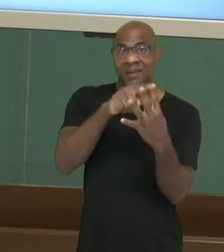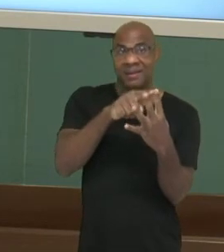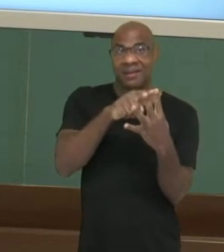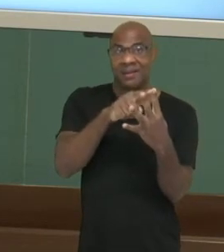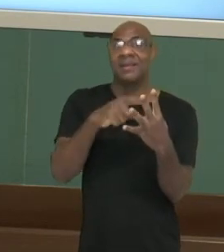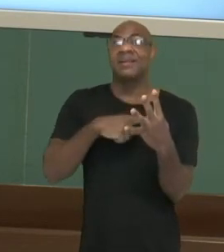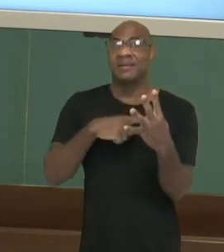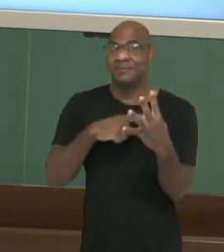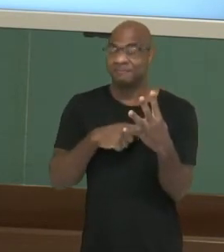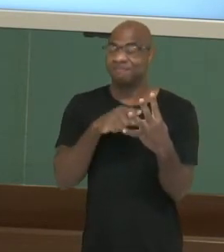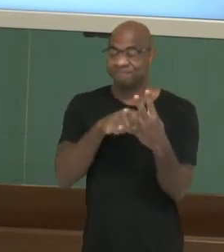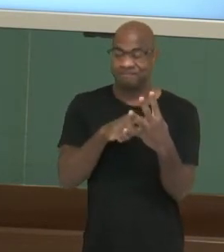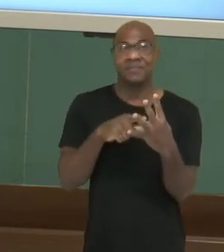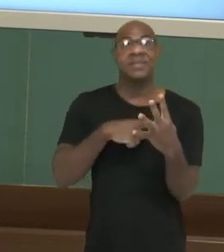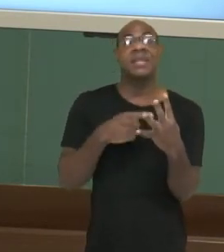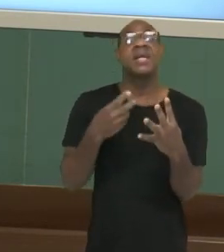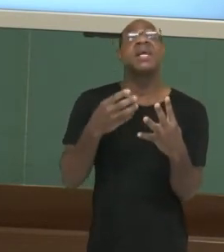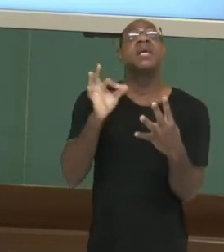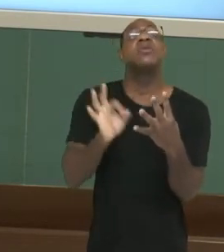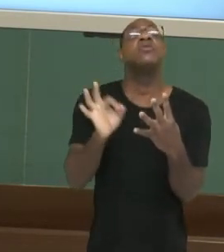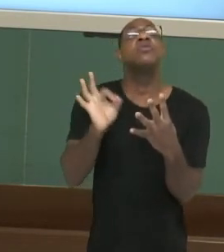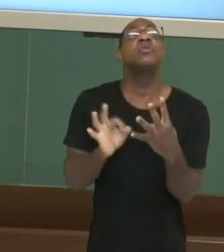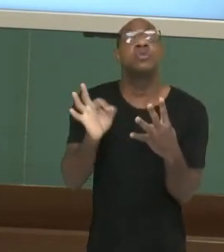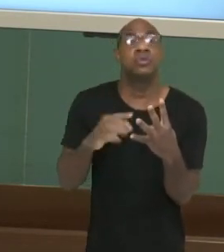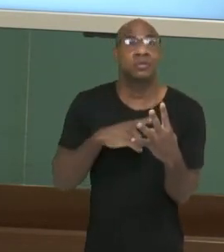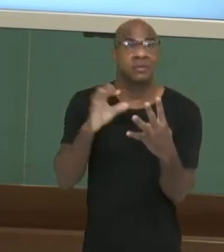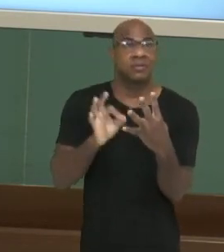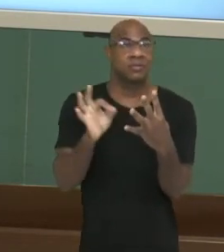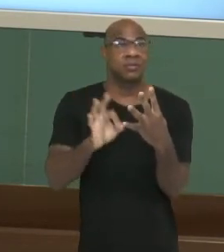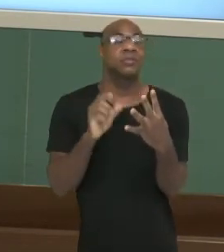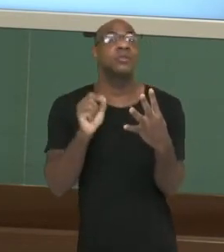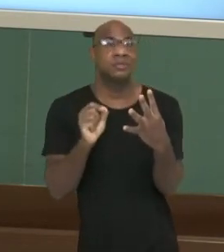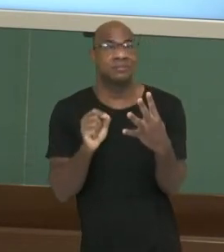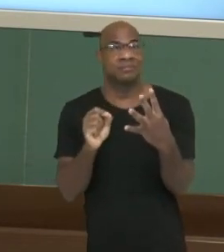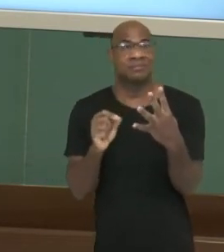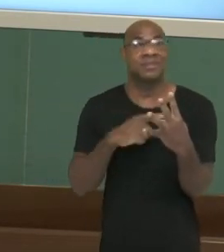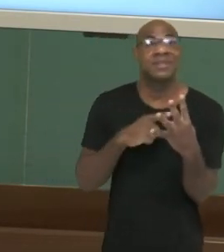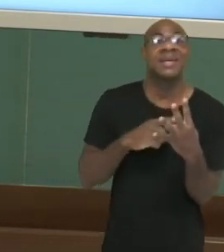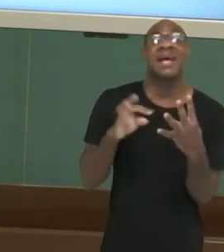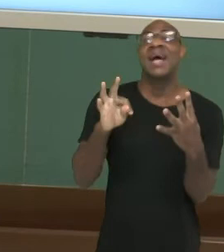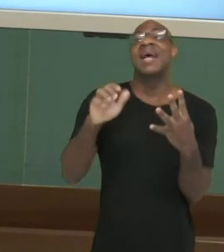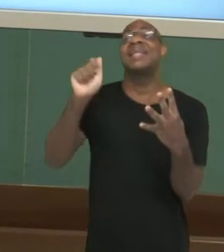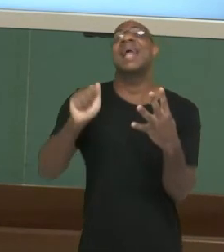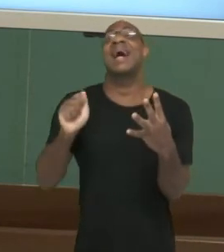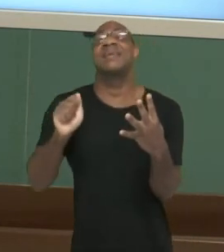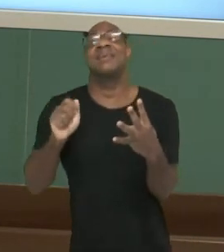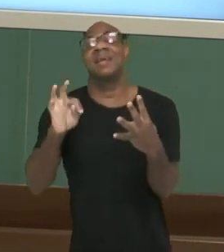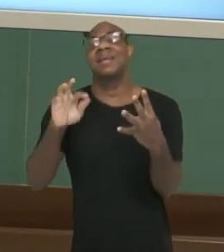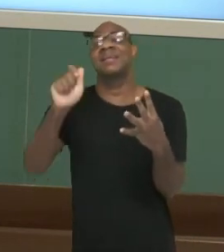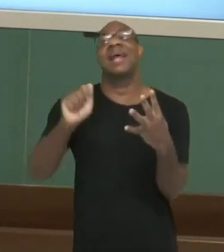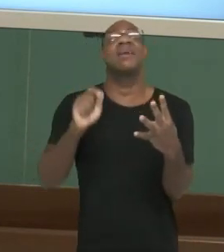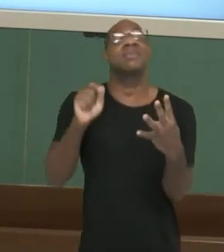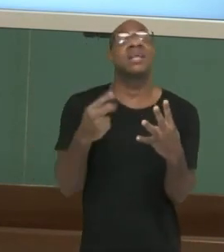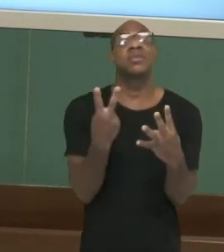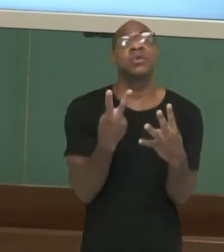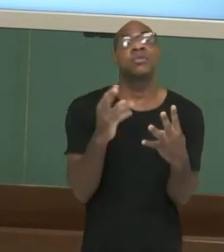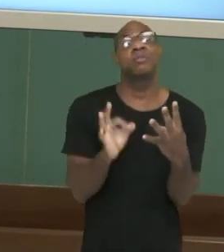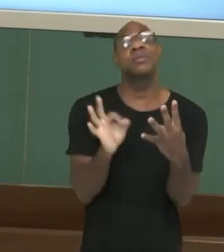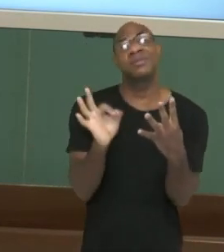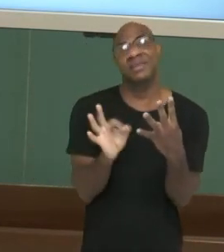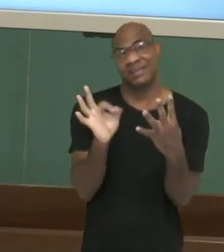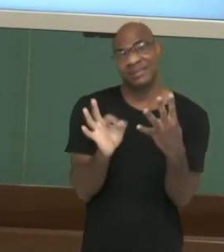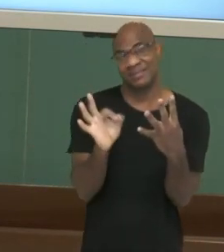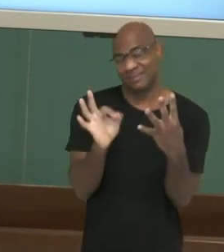compostos tem que fazer conta a conta. Com taxa mensal de 2%. Então, é muito parecido com a situação anterior.